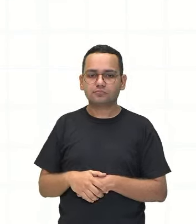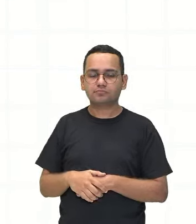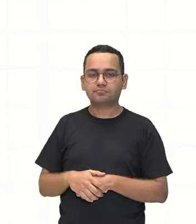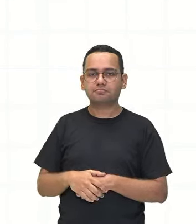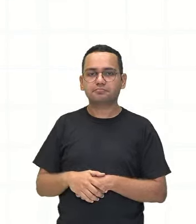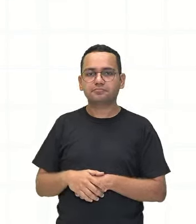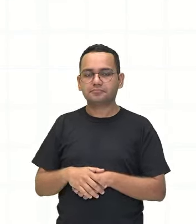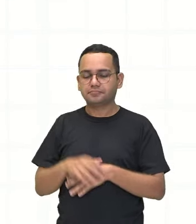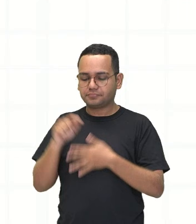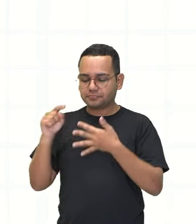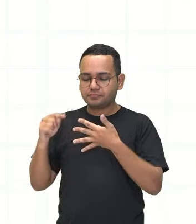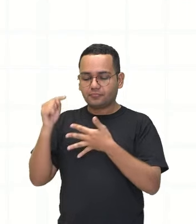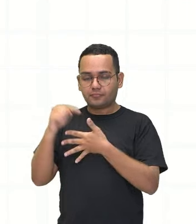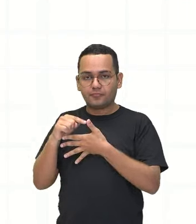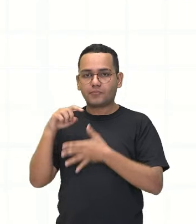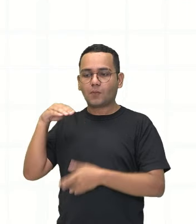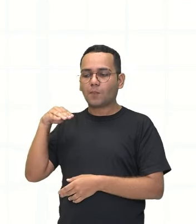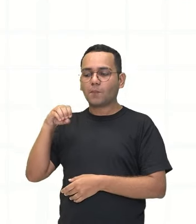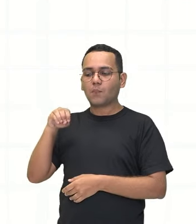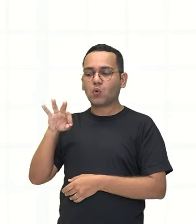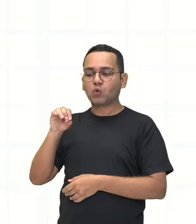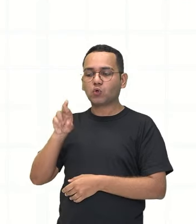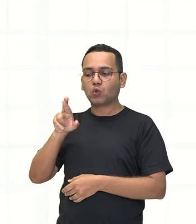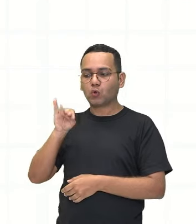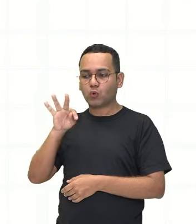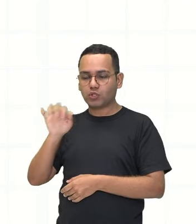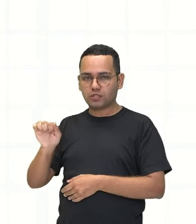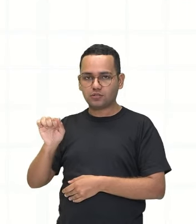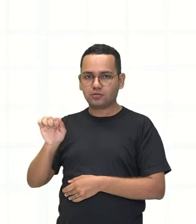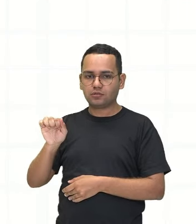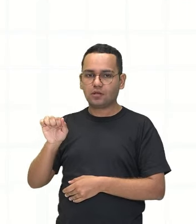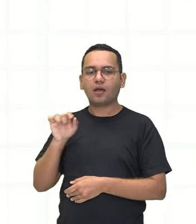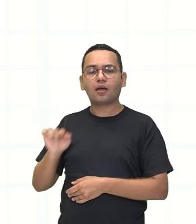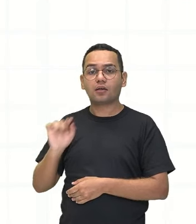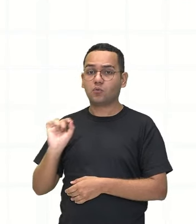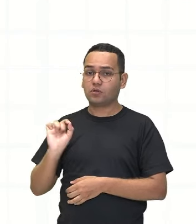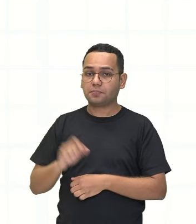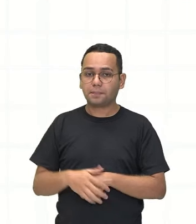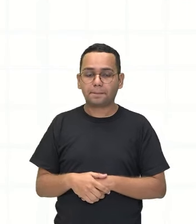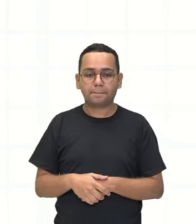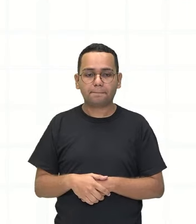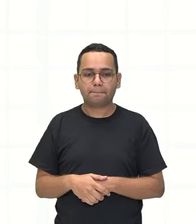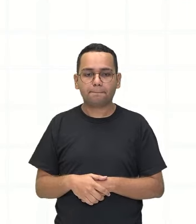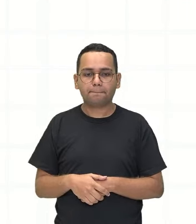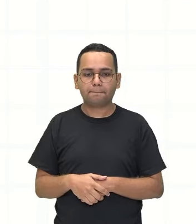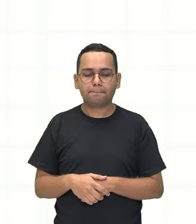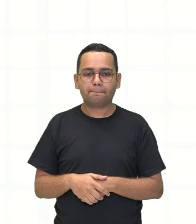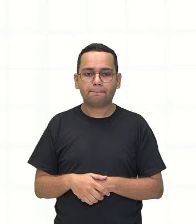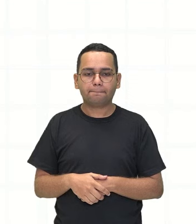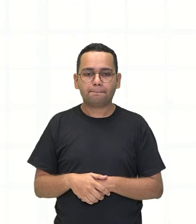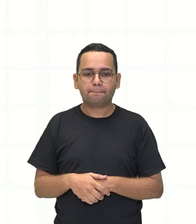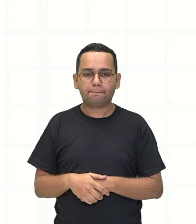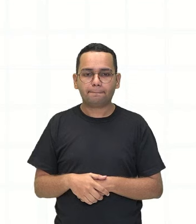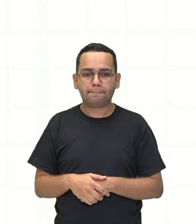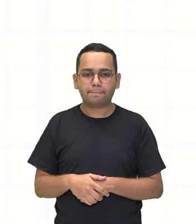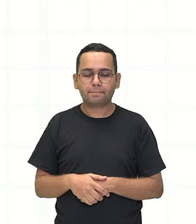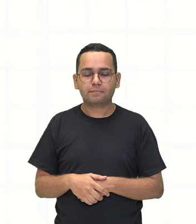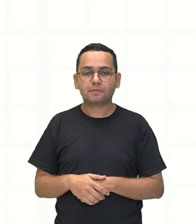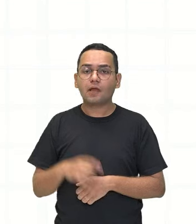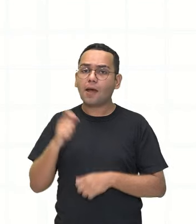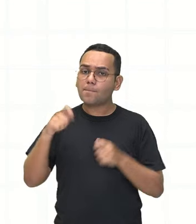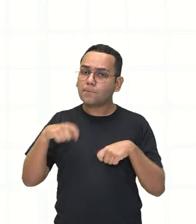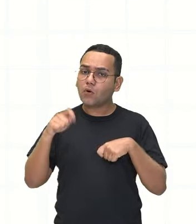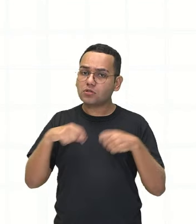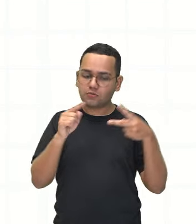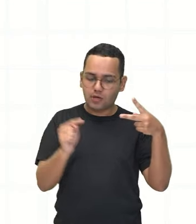motorista. Aqui sim, o que acontece aqui? Aqui ele vai ser comum de dois gêneros. Por